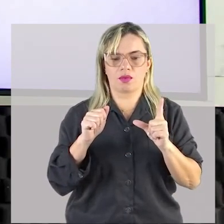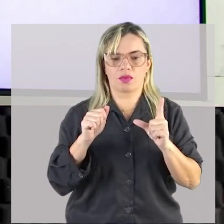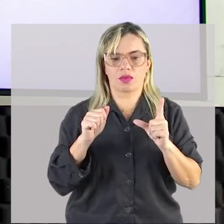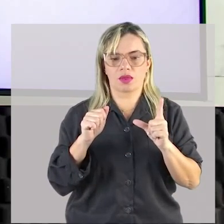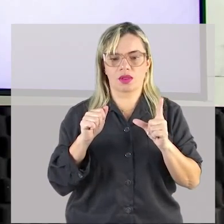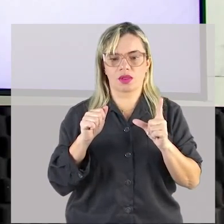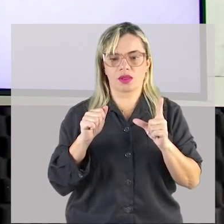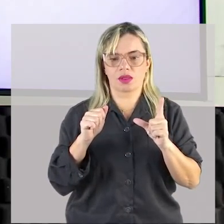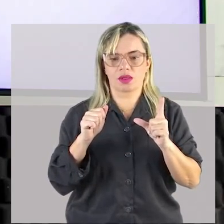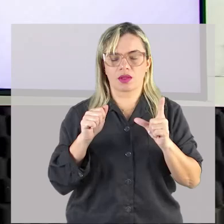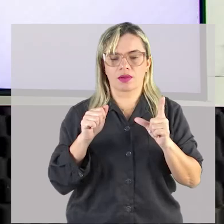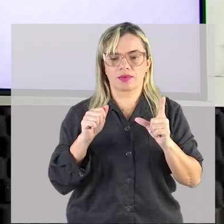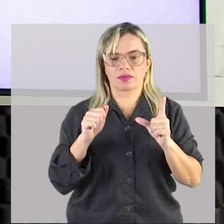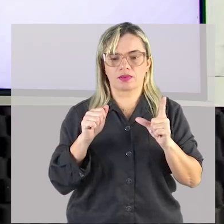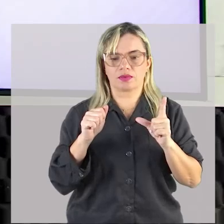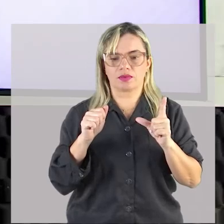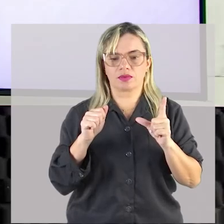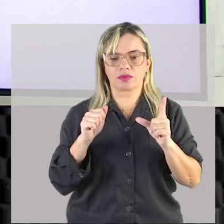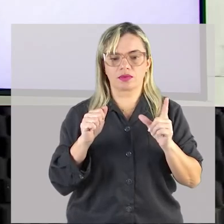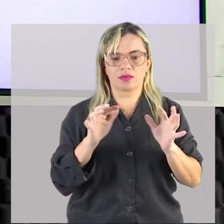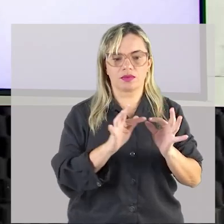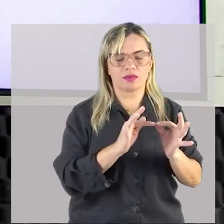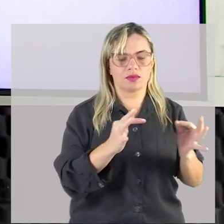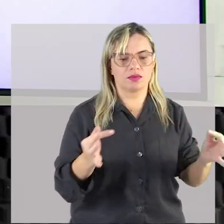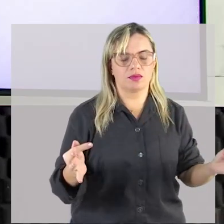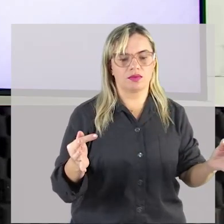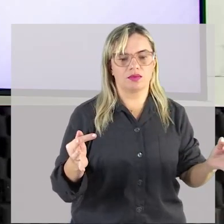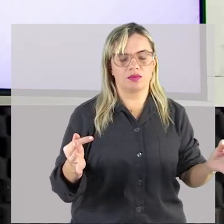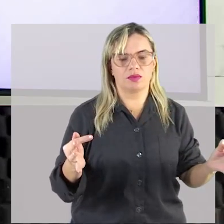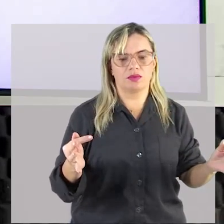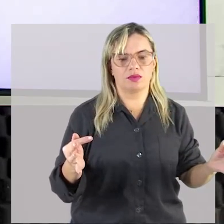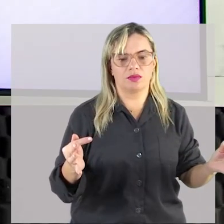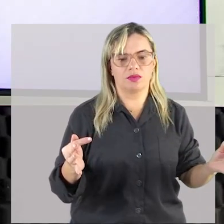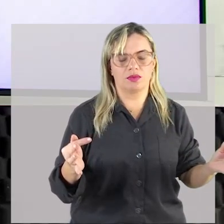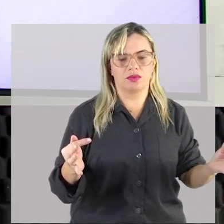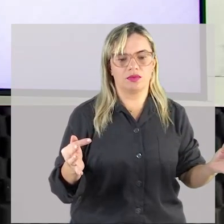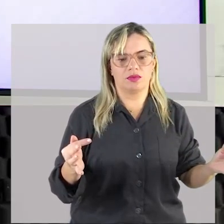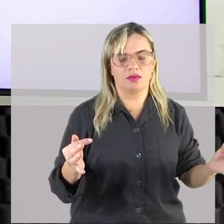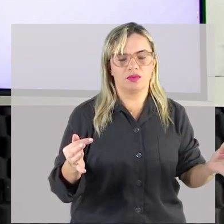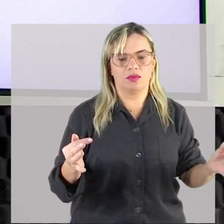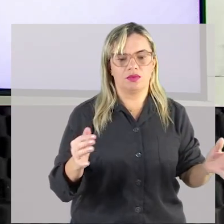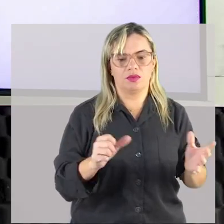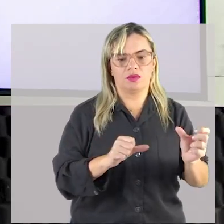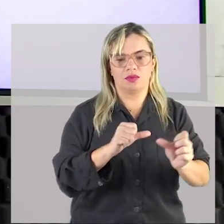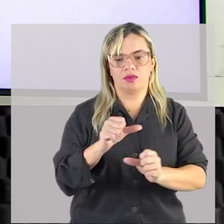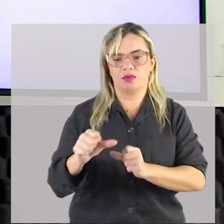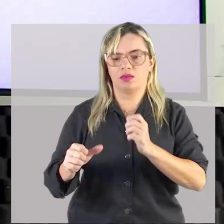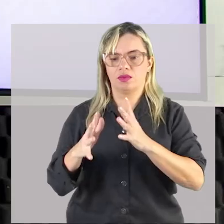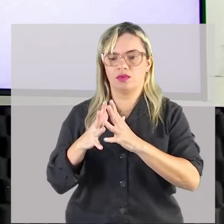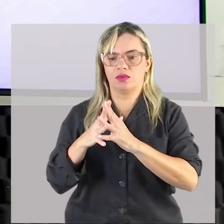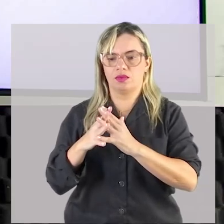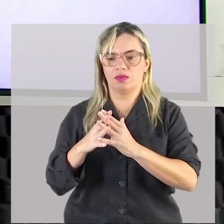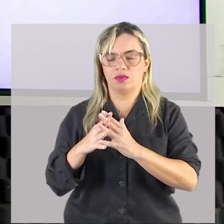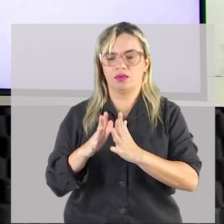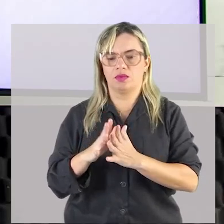Ecossistema, olha só, do mais simples para o mais complexo, né?